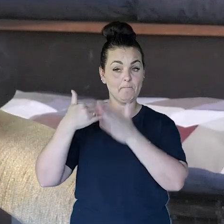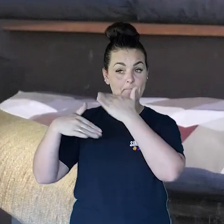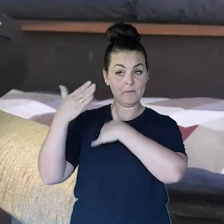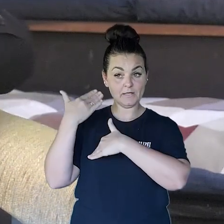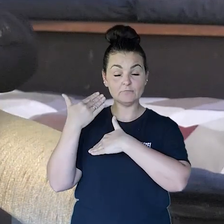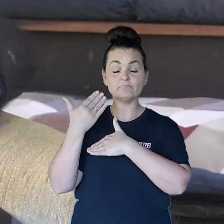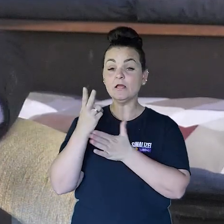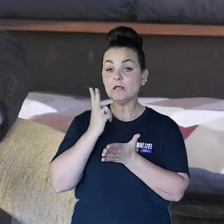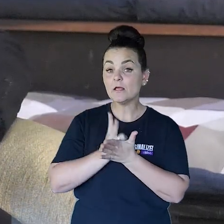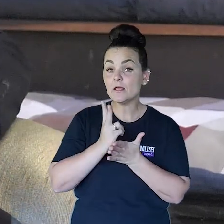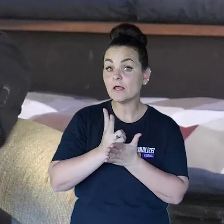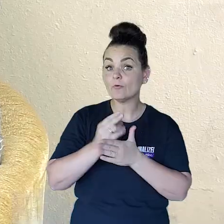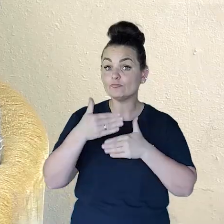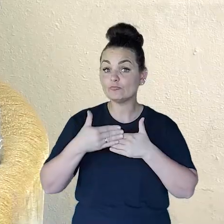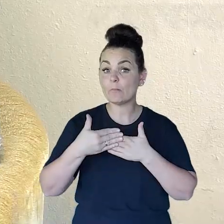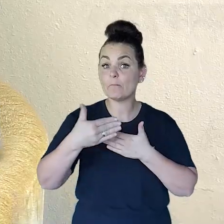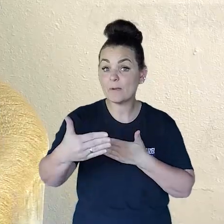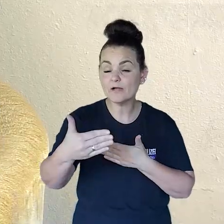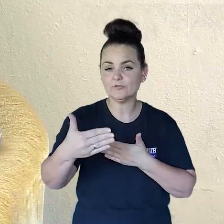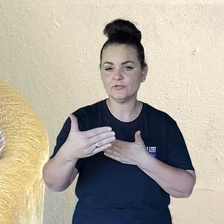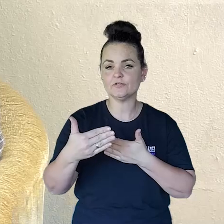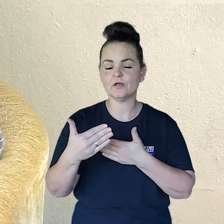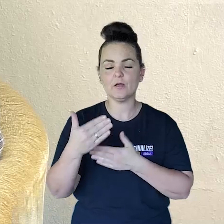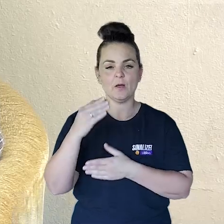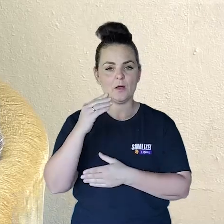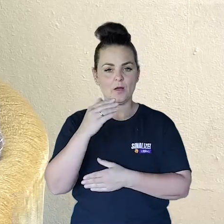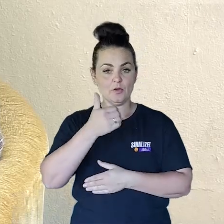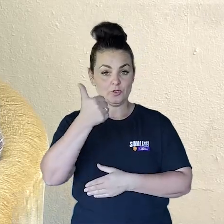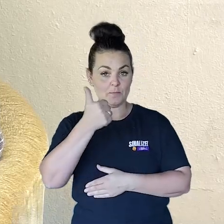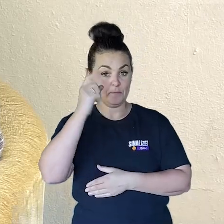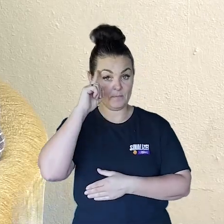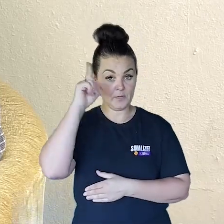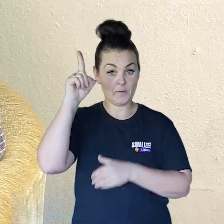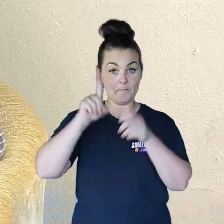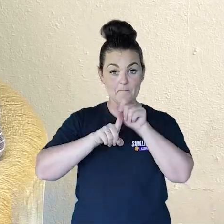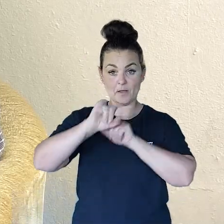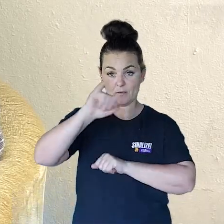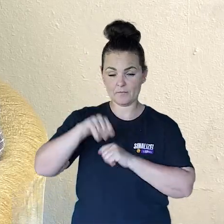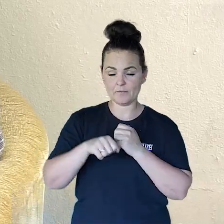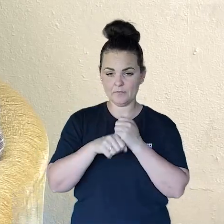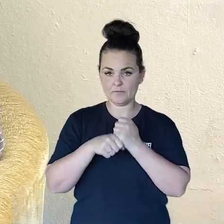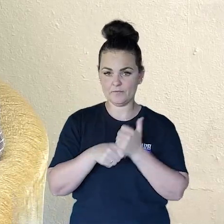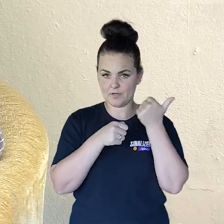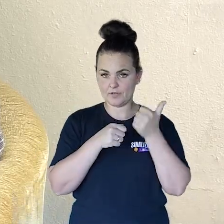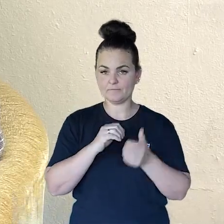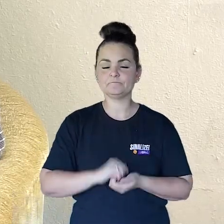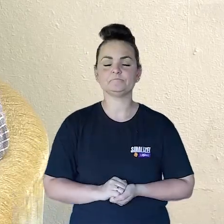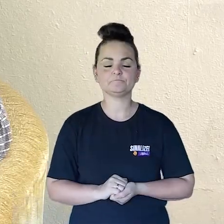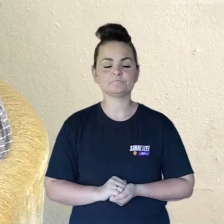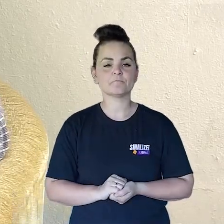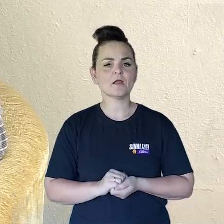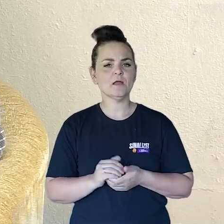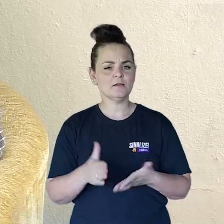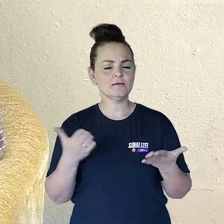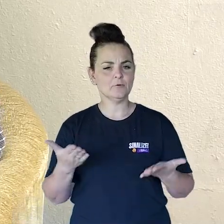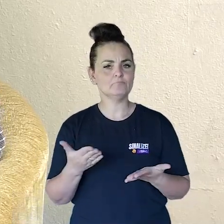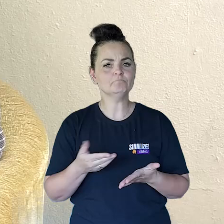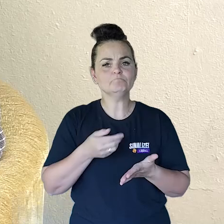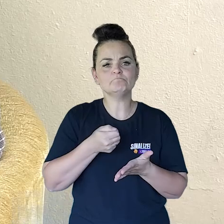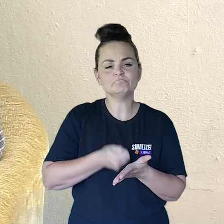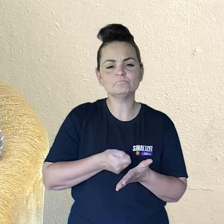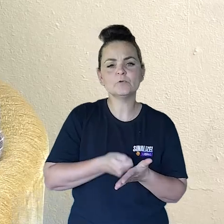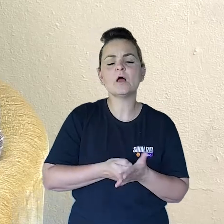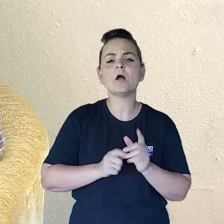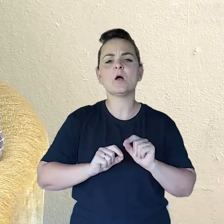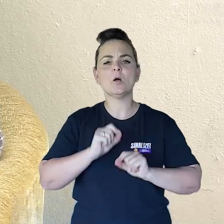trabalhar a partir de 1º de janeiro? Eu sempre defendi, André, em primeiro ponto, né, de algo mais macro, a